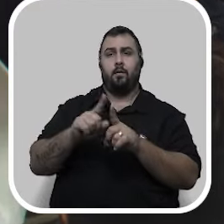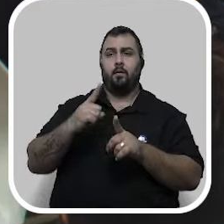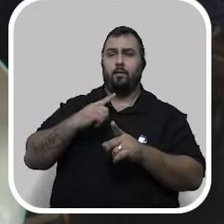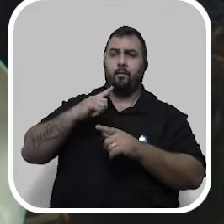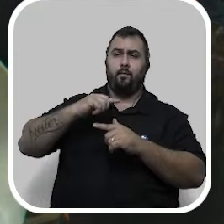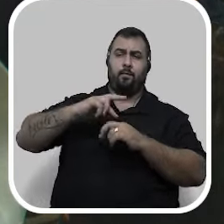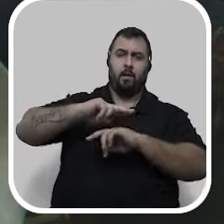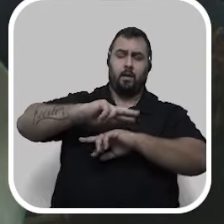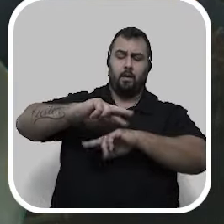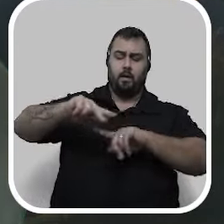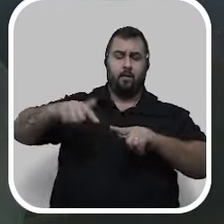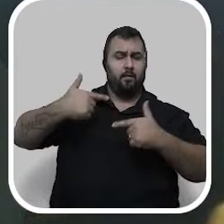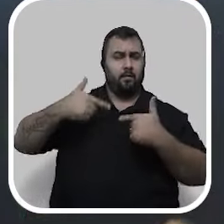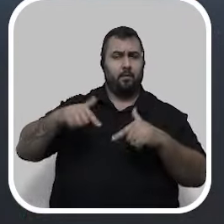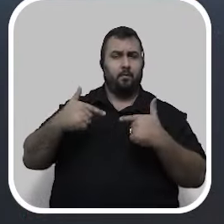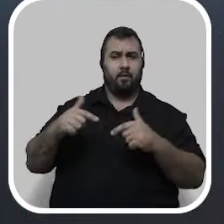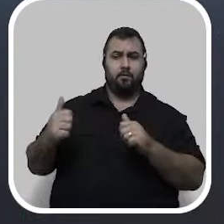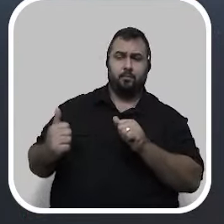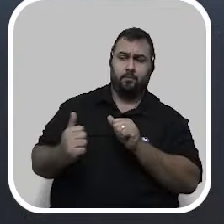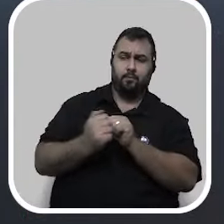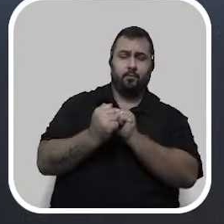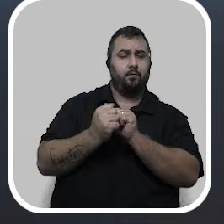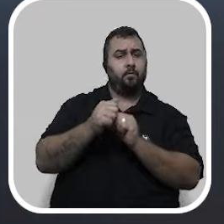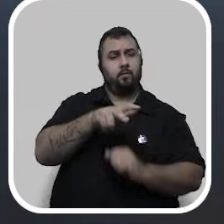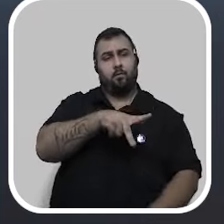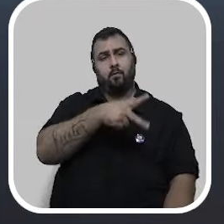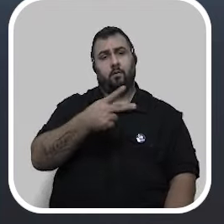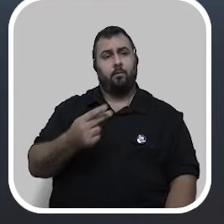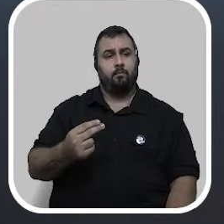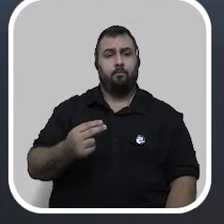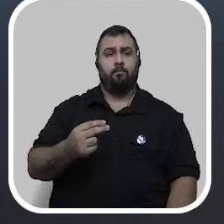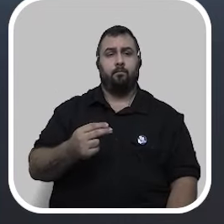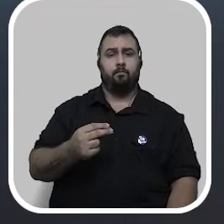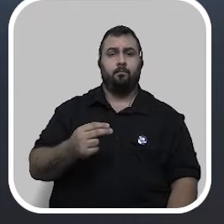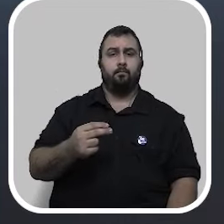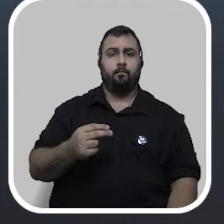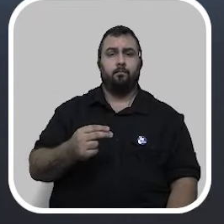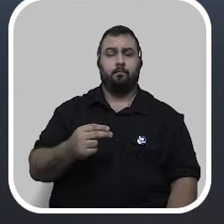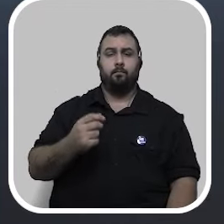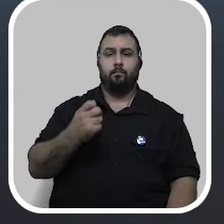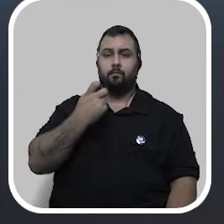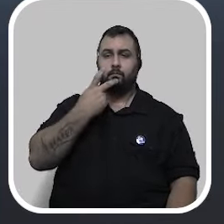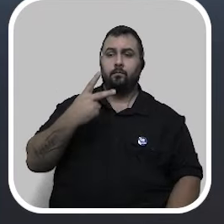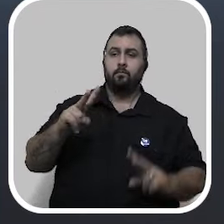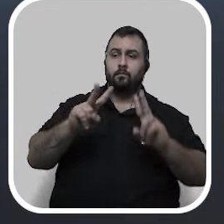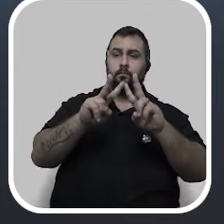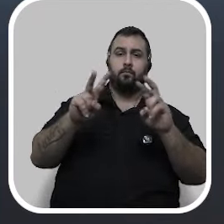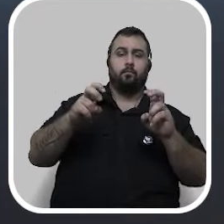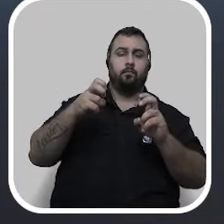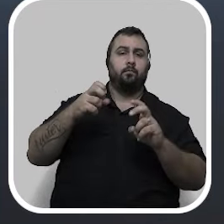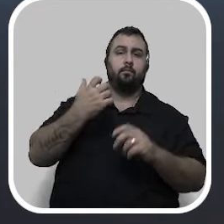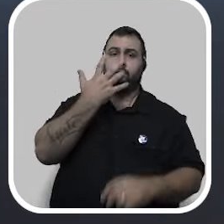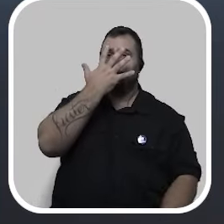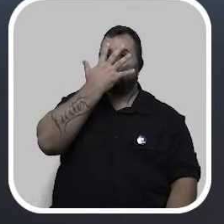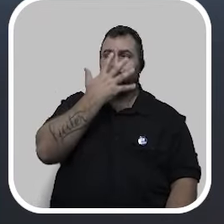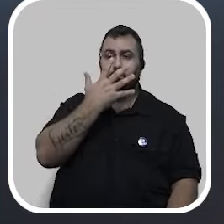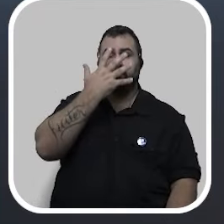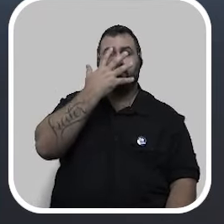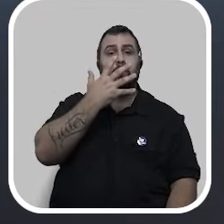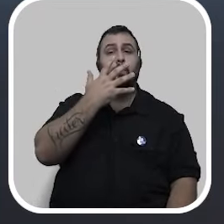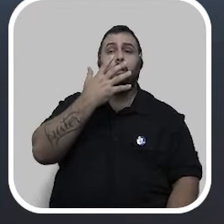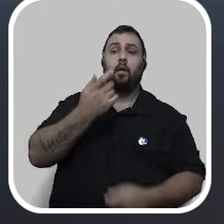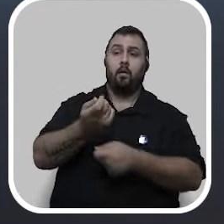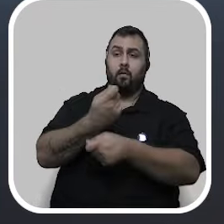trabalhos graças a Deus junto com o Senac então Eh para falar um pouquinho de carnaval falar um pouquinho de Economia criativa no